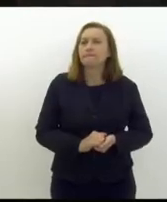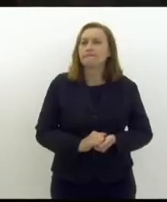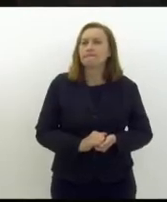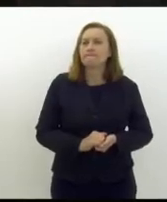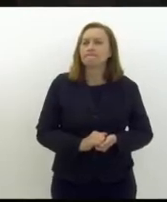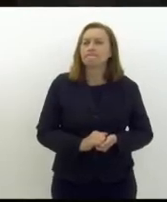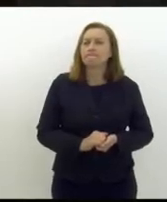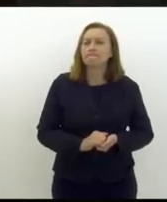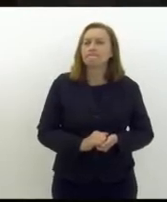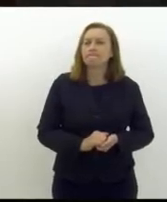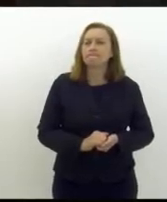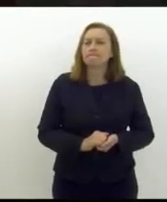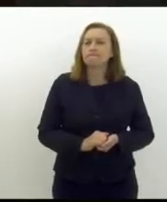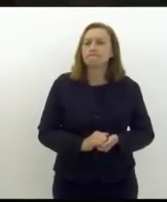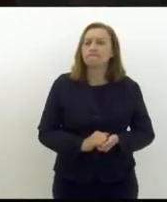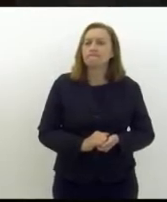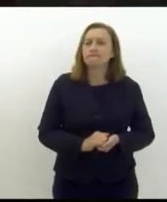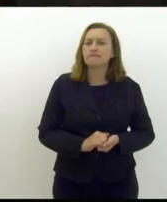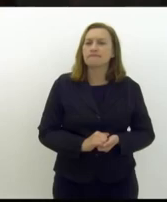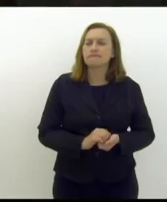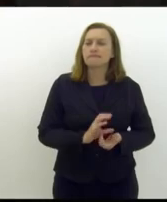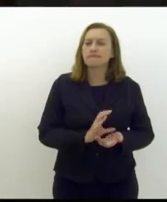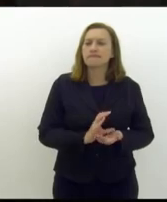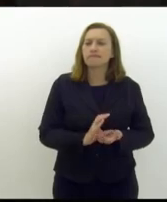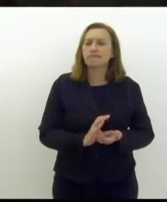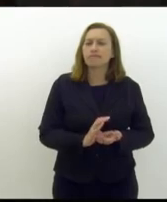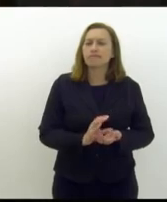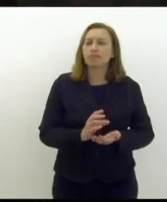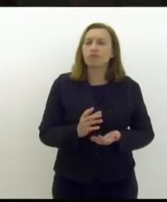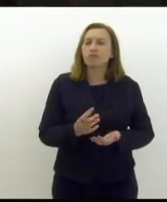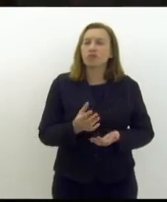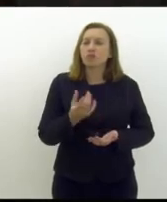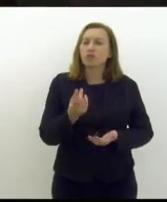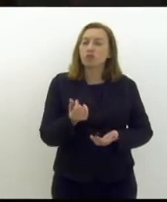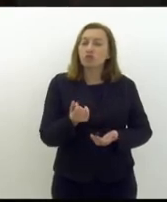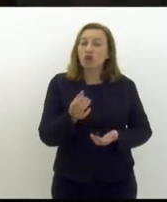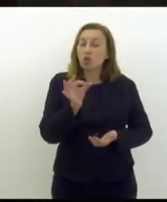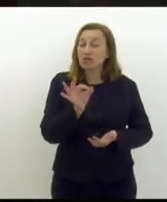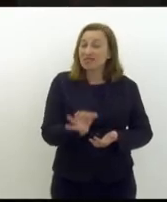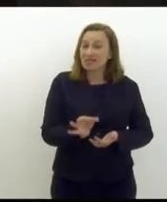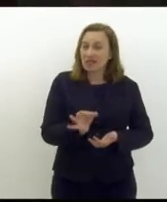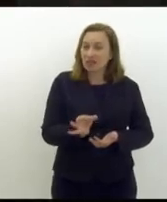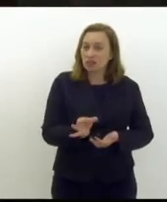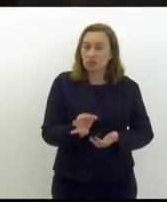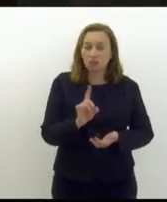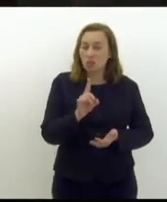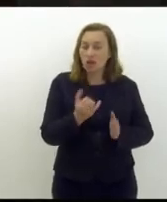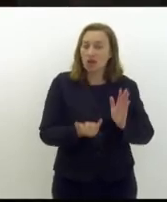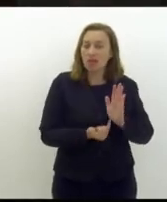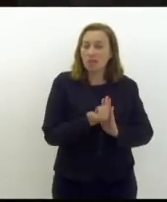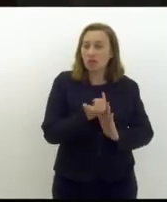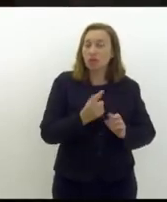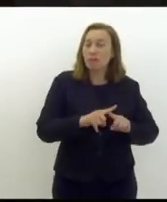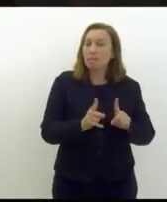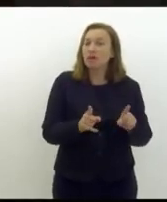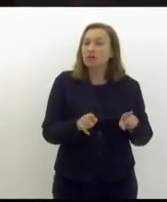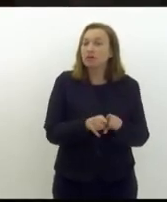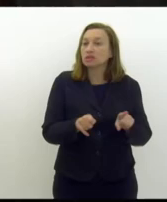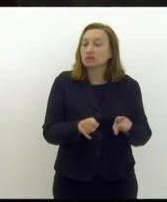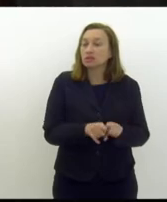incide sobre a receita corrente líquida ou seja não é sobre a receita de impostos mas sobre